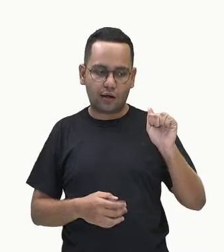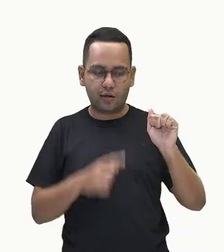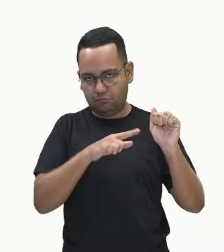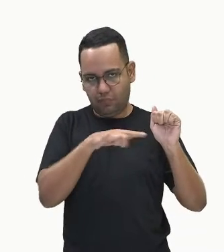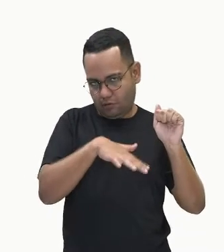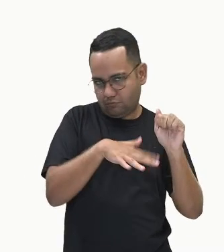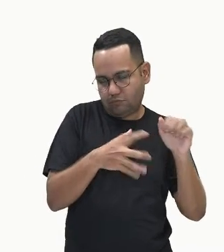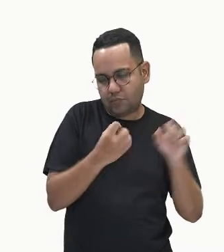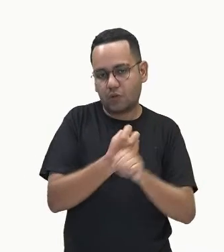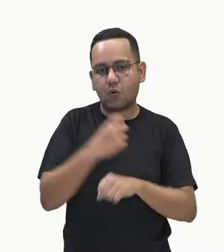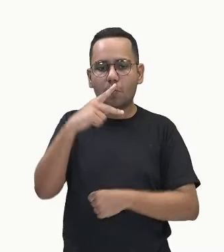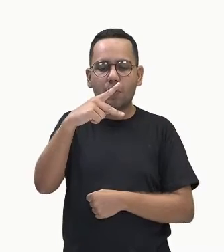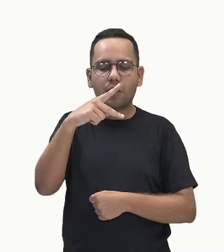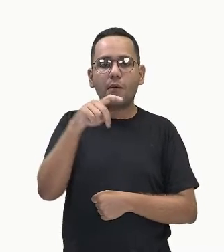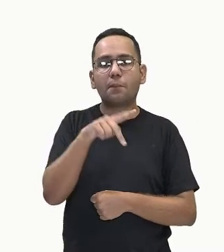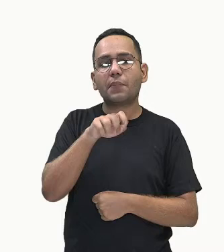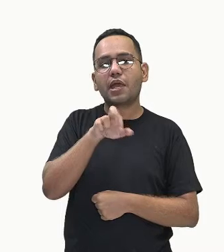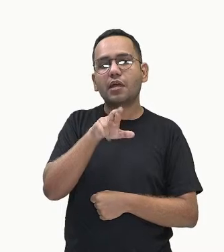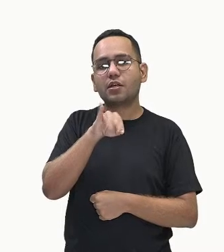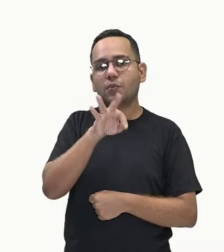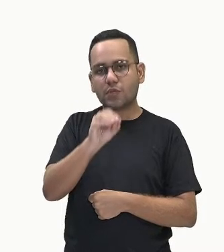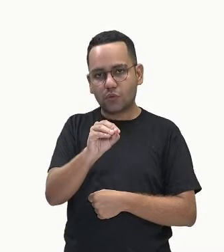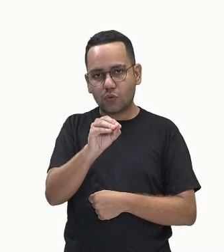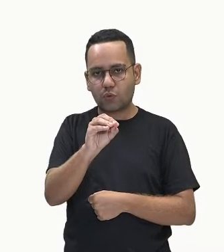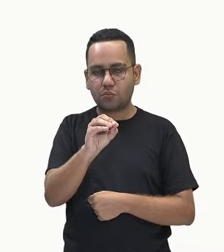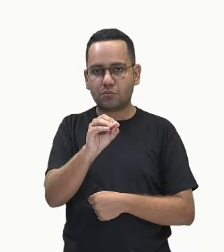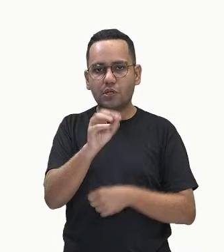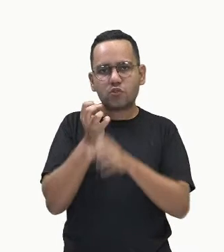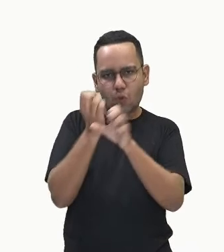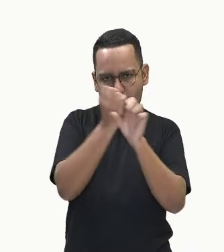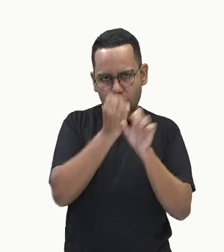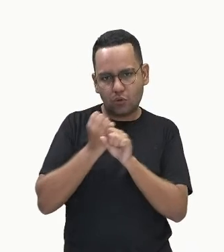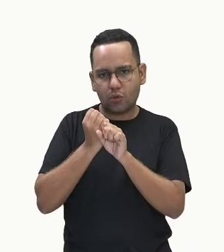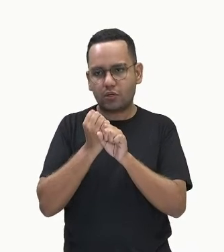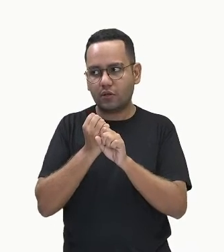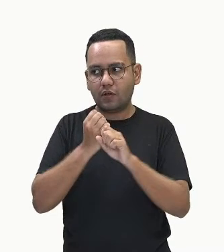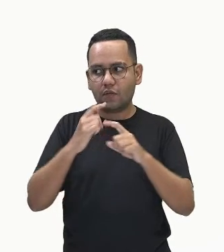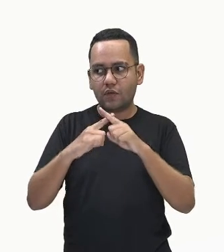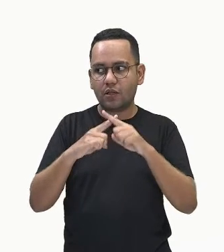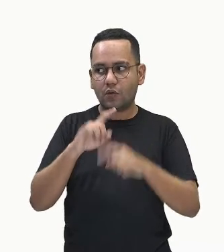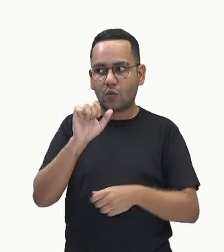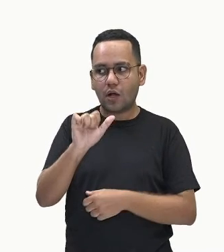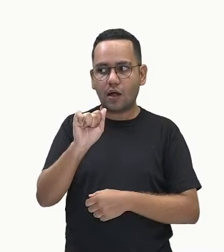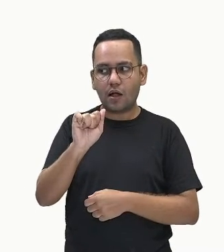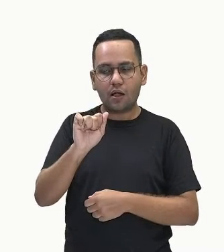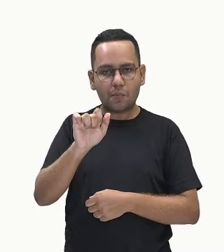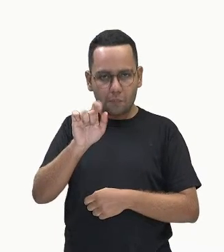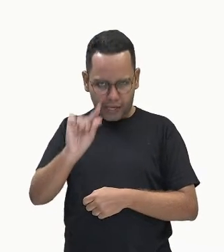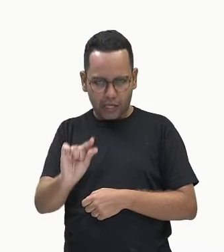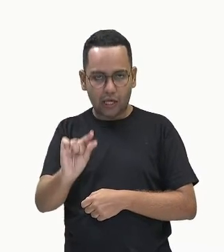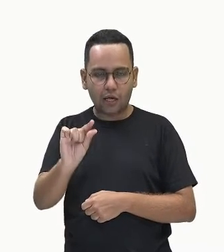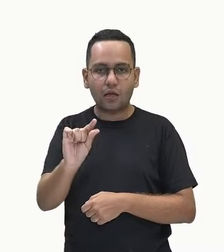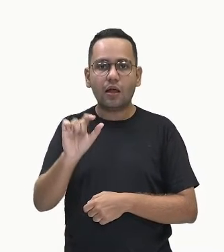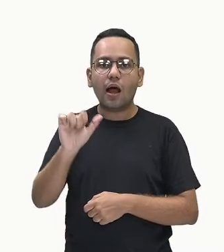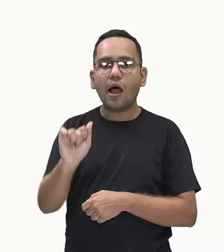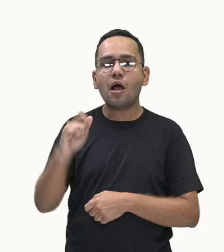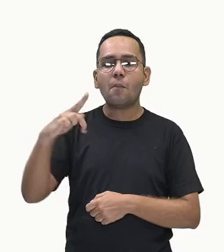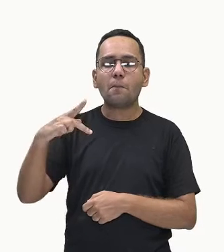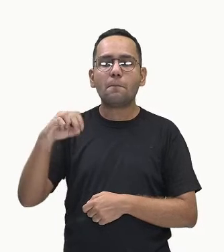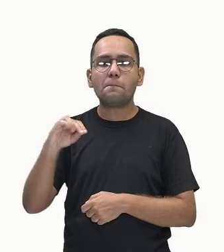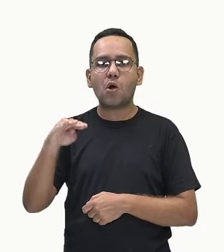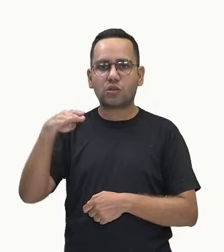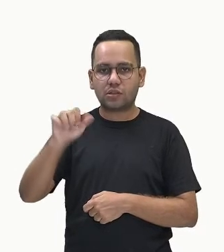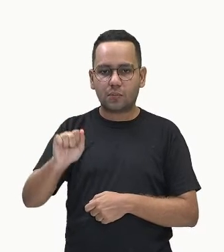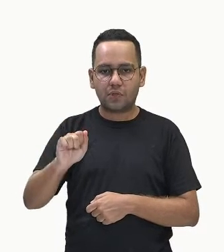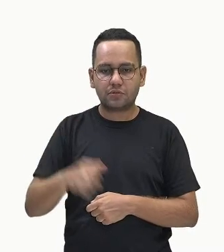perímetro. Esse A minúsculo é o apótema. Produto do perímetro vezes